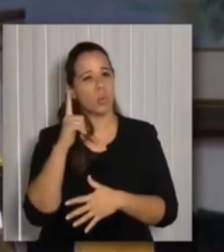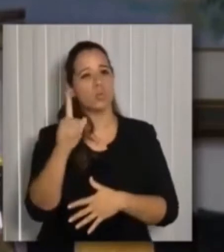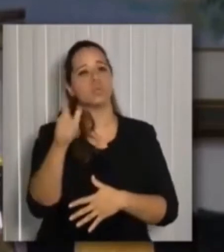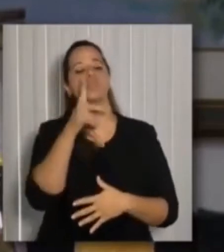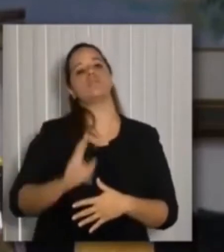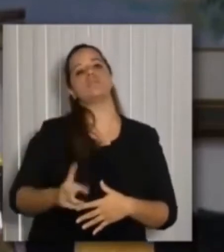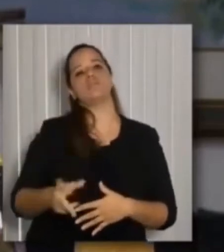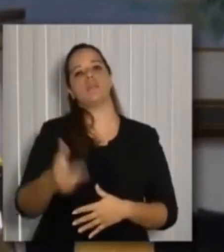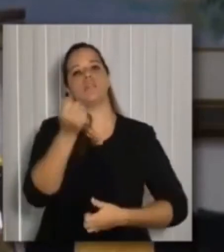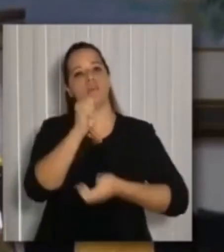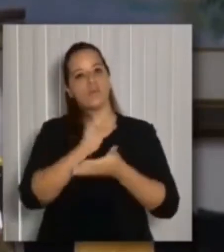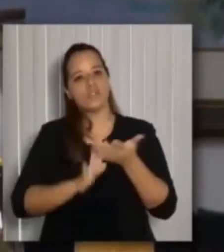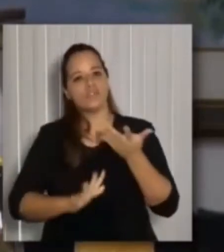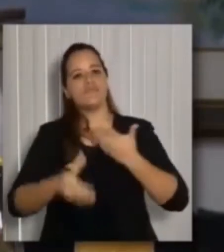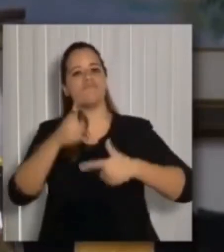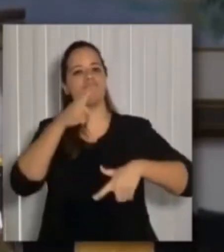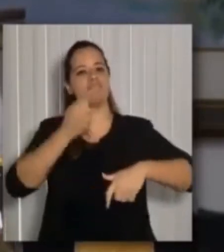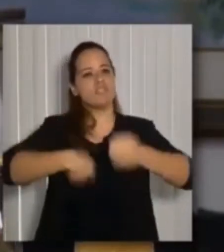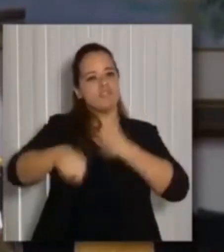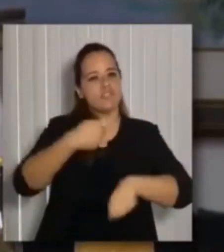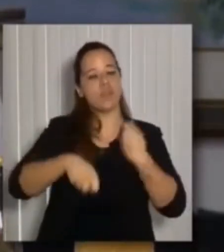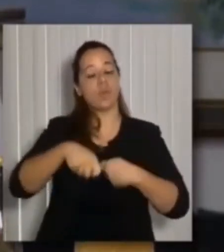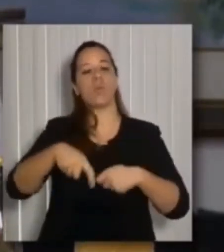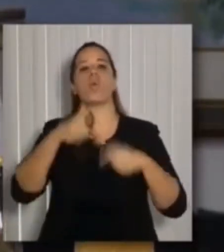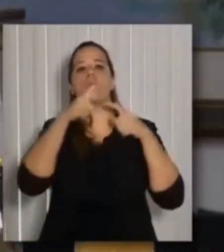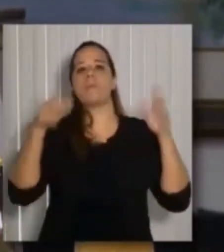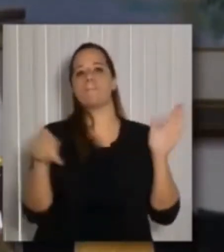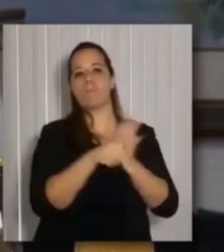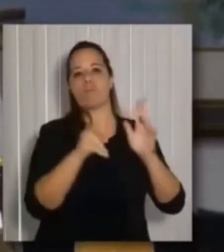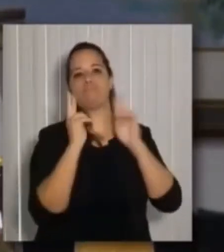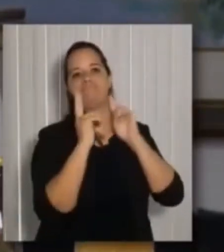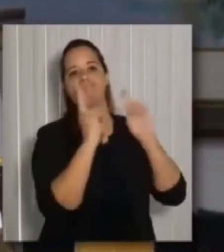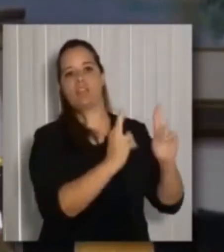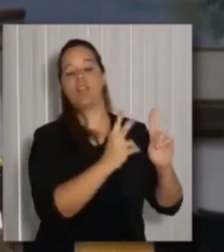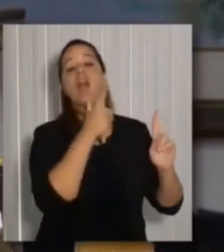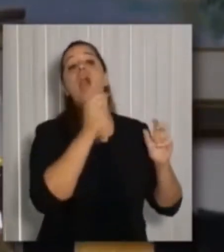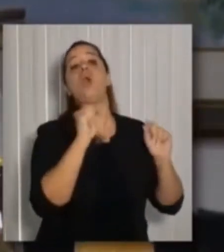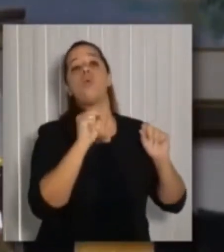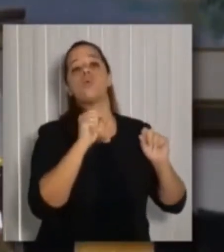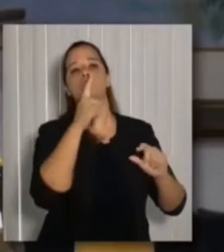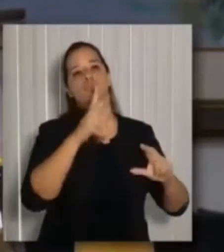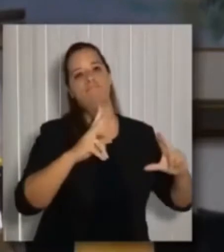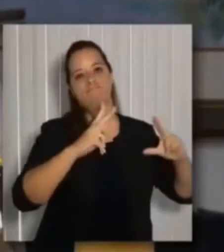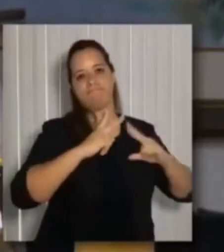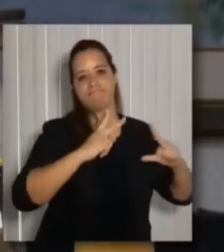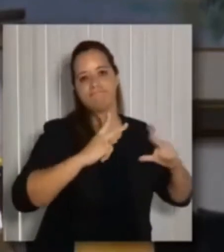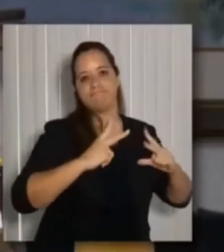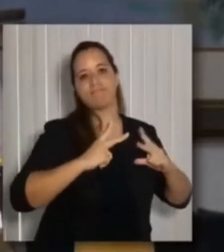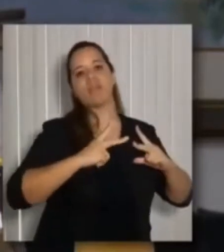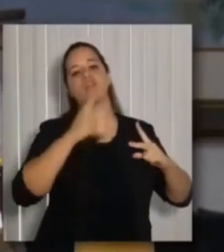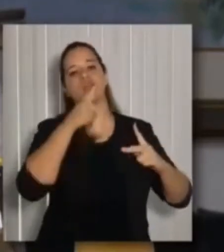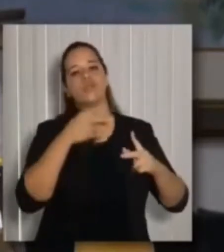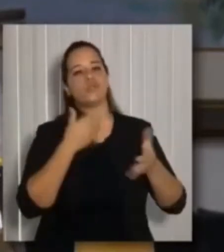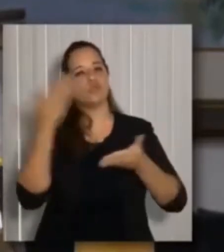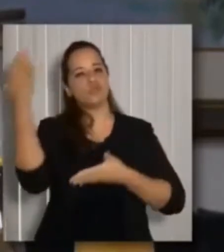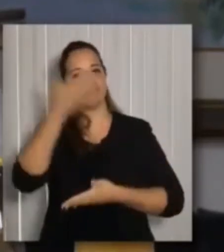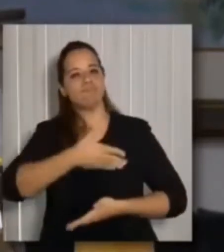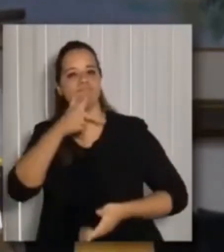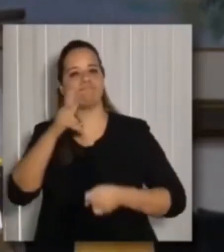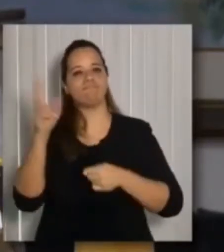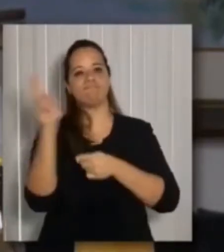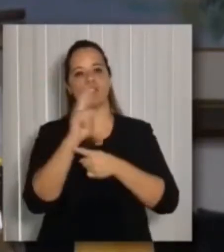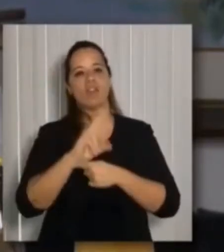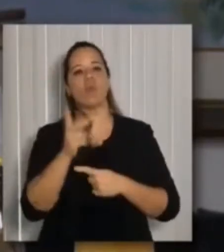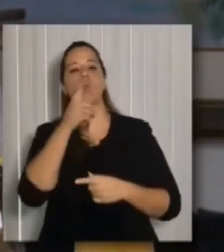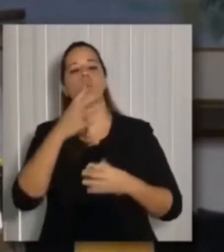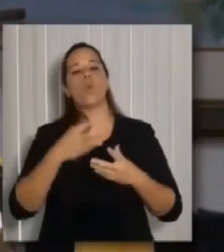essa atividade econômica no lugar que ela deve ser, ou seja, na iniciativa privada, buscando preservar o maior número